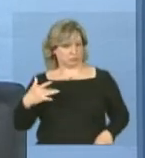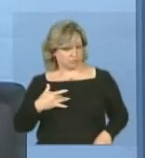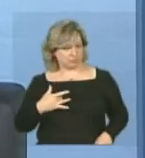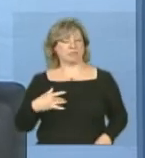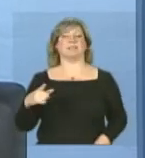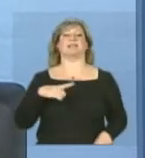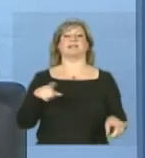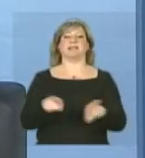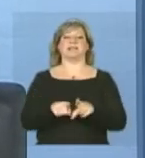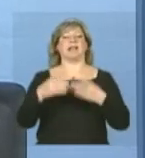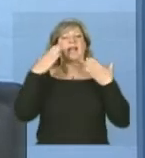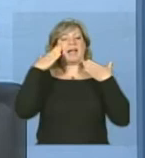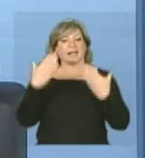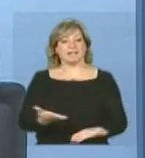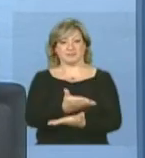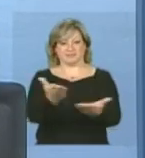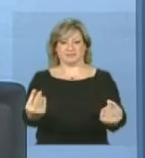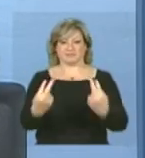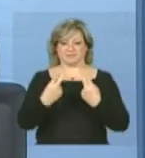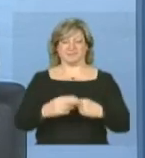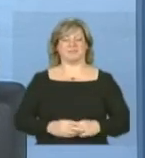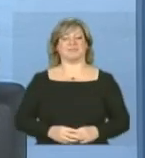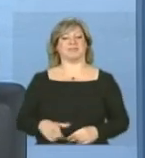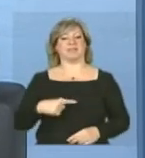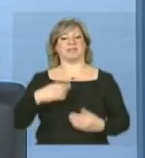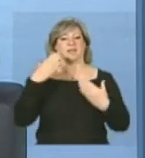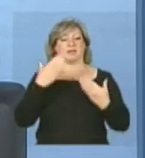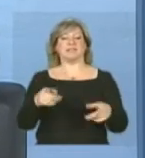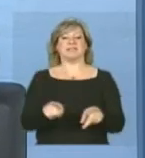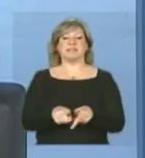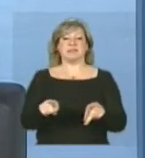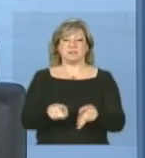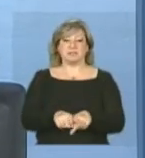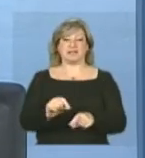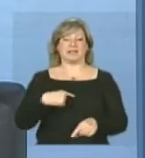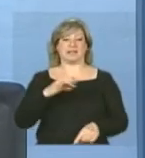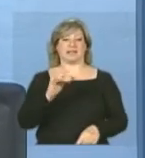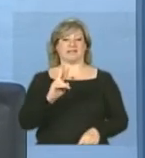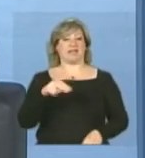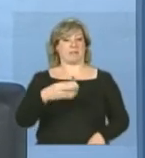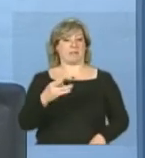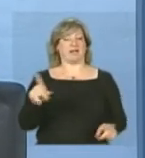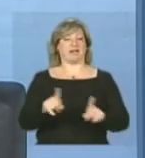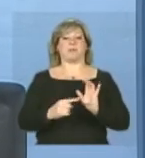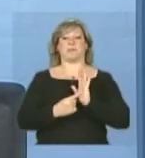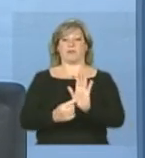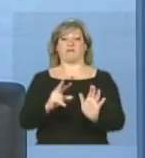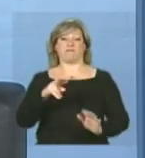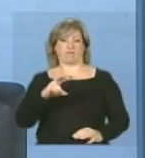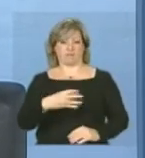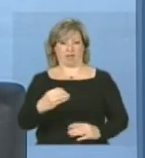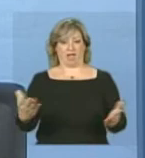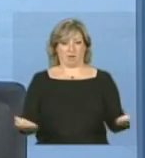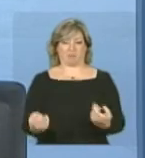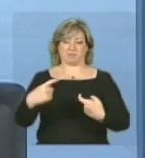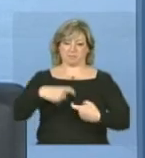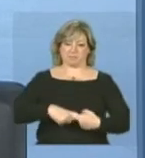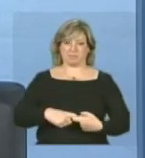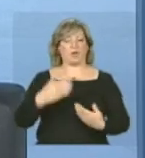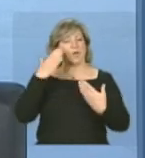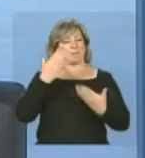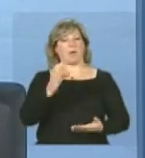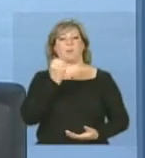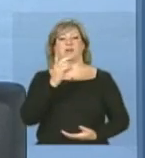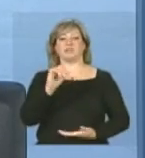CAISAN, agradecem a sua audiência. Agradecem também a TV NBR pela sua parceria. Um ótimo dia